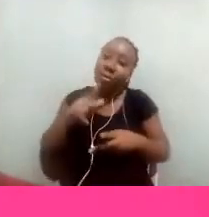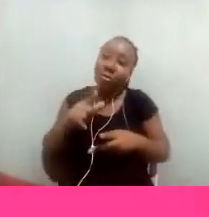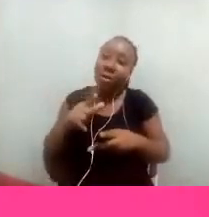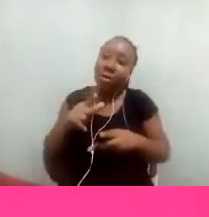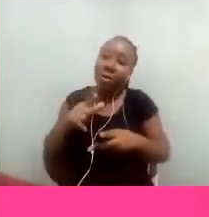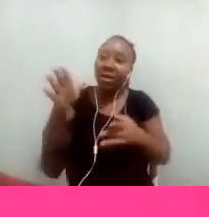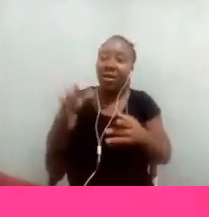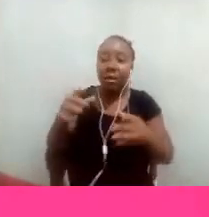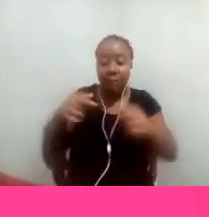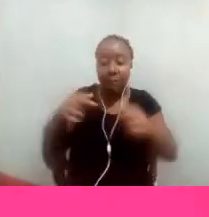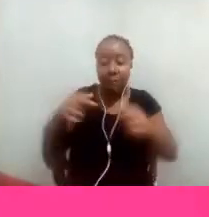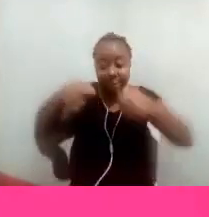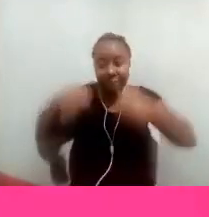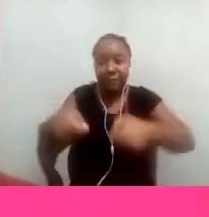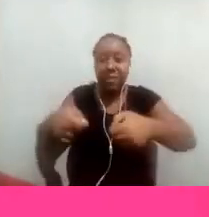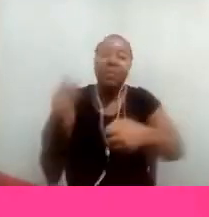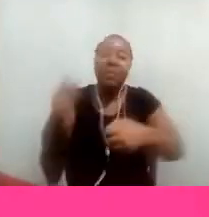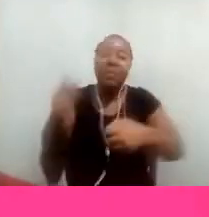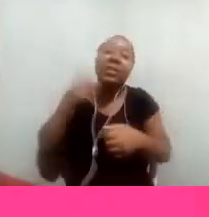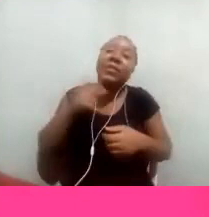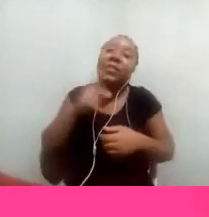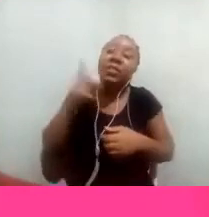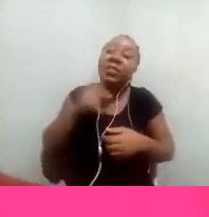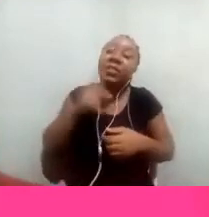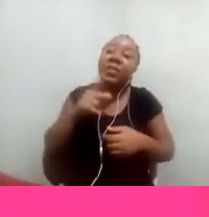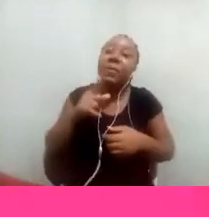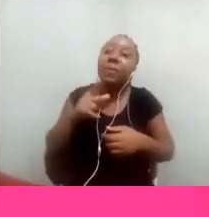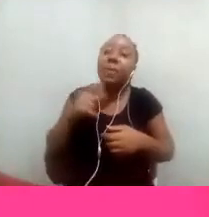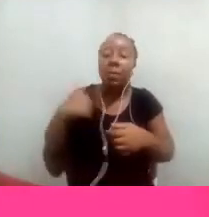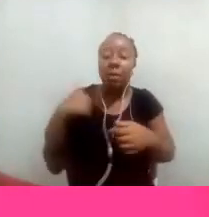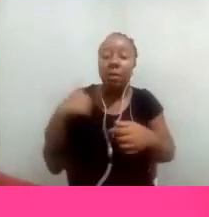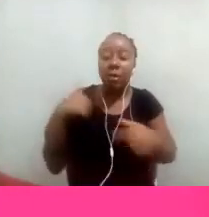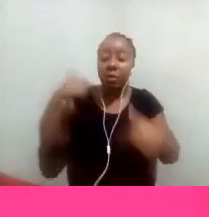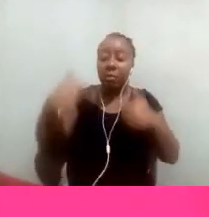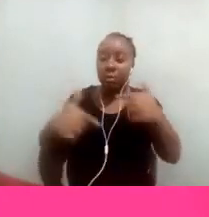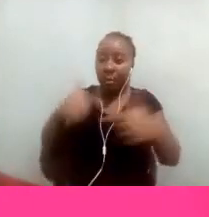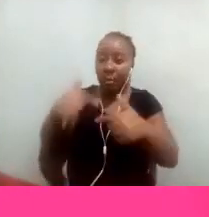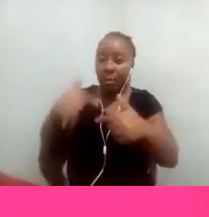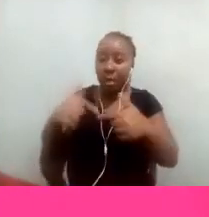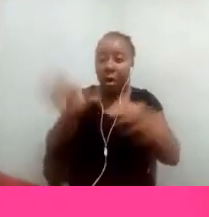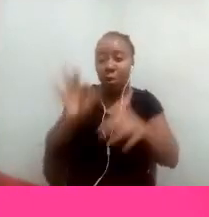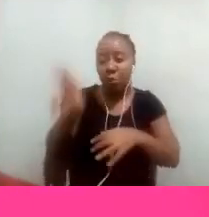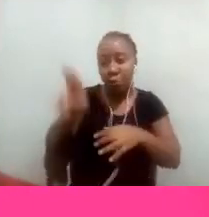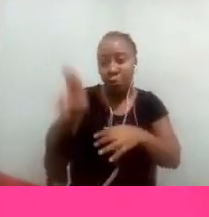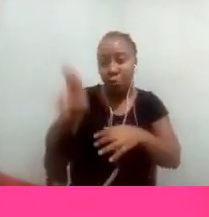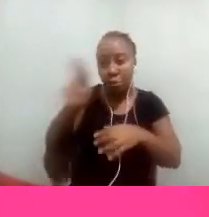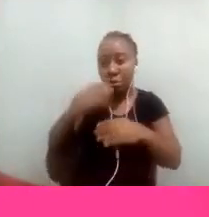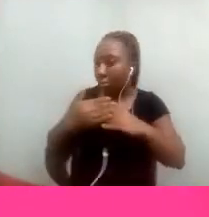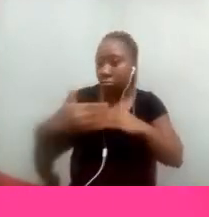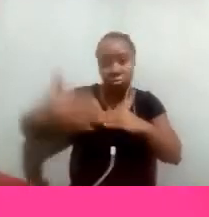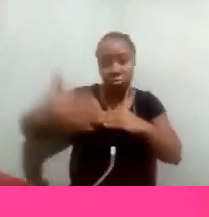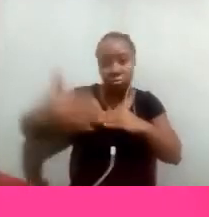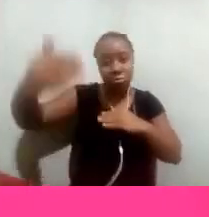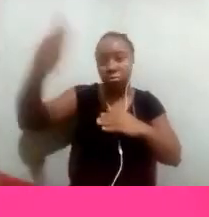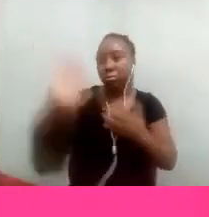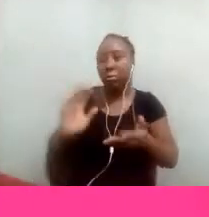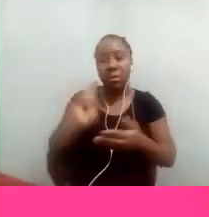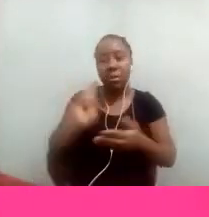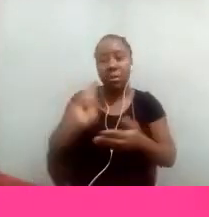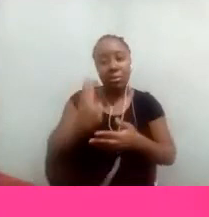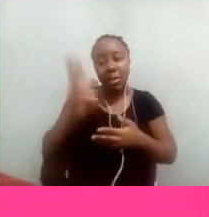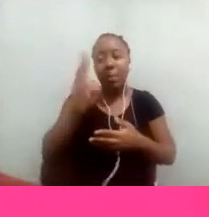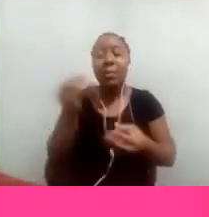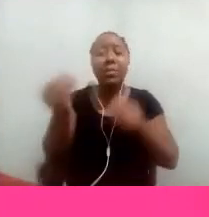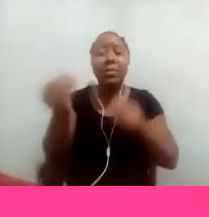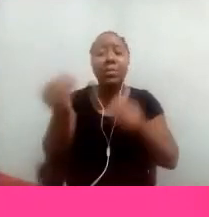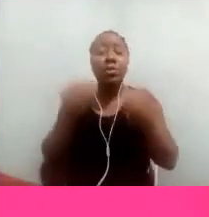resistência e eu consiga trabalhar com ele a longo prazo. E aí, como que eu endureço esse papel?